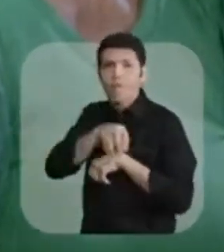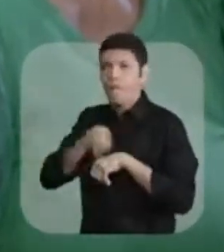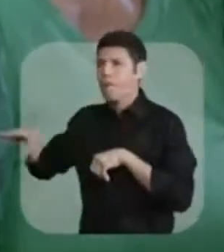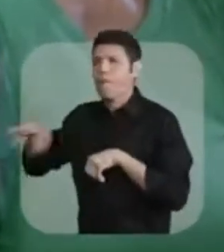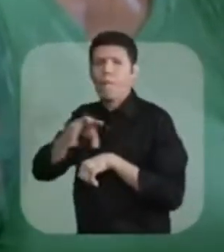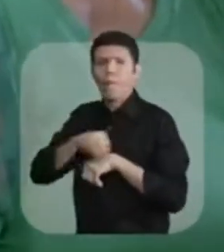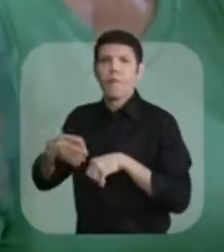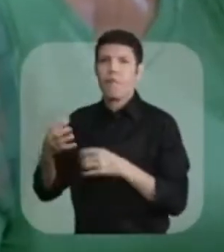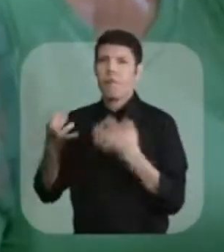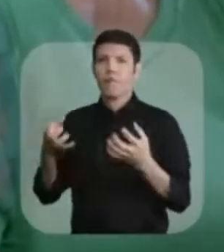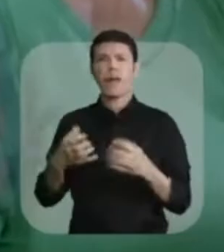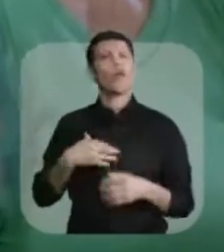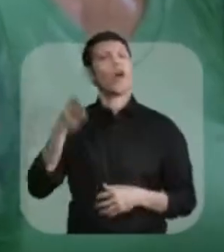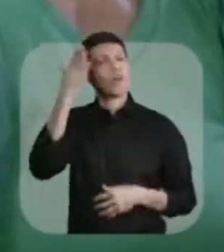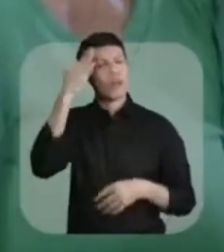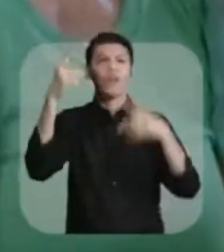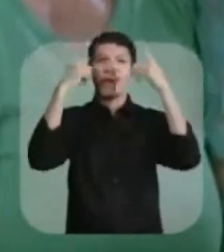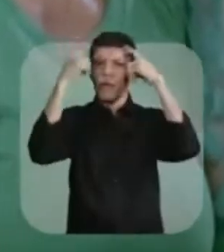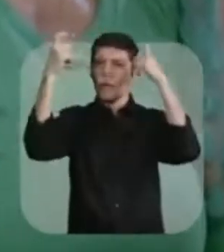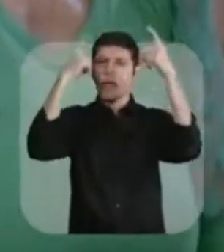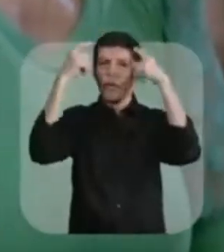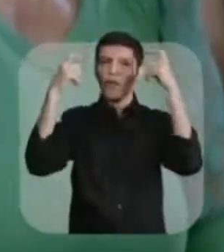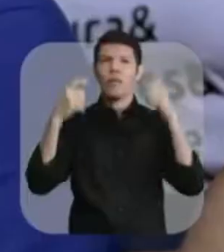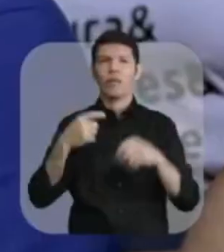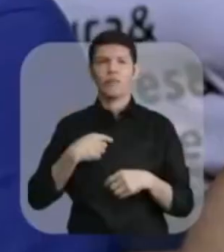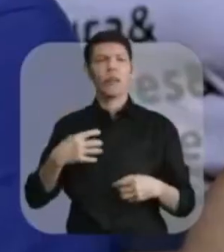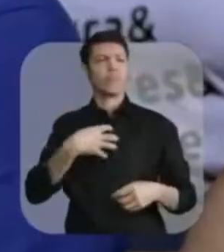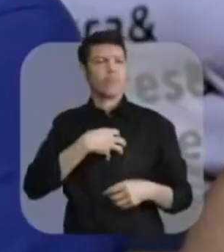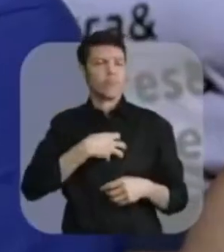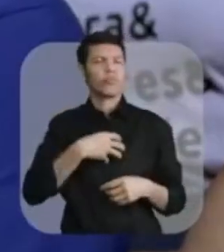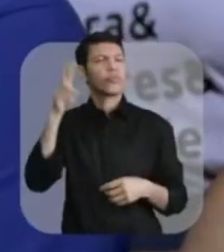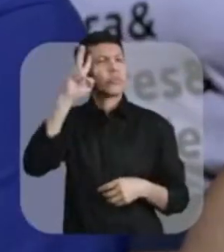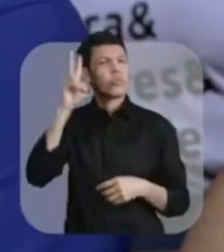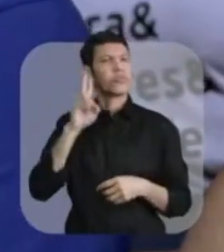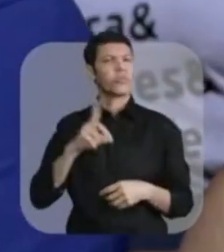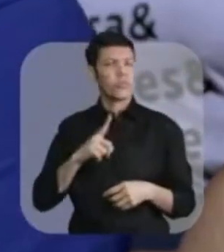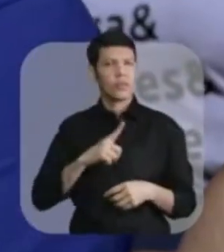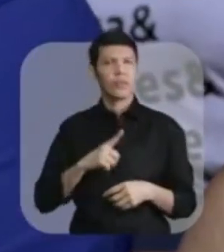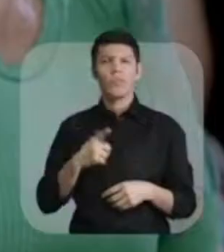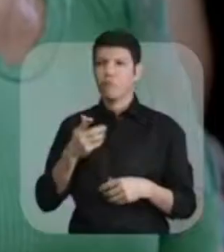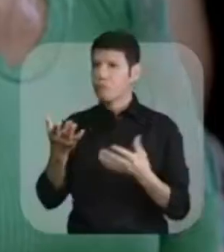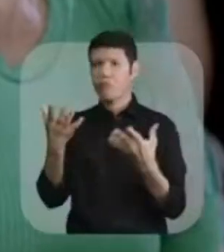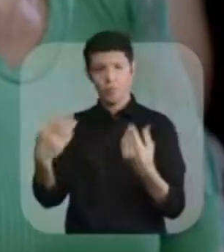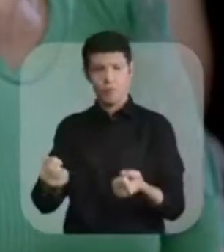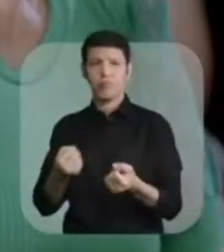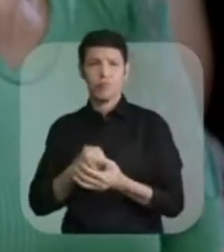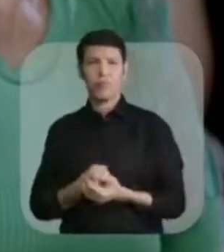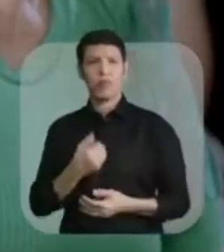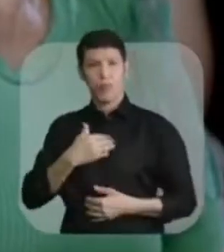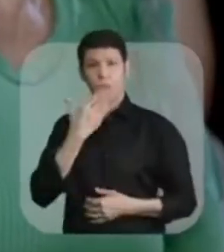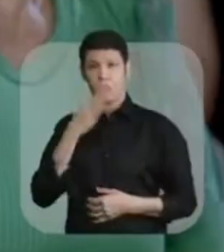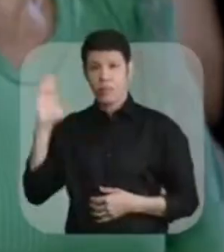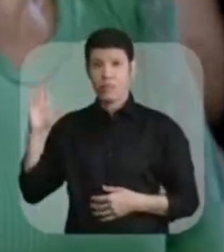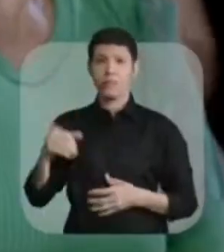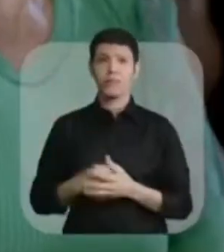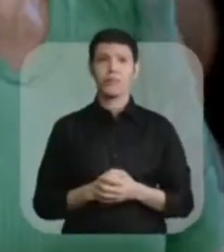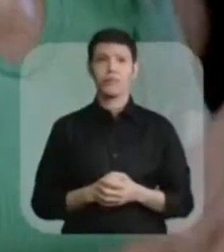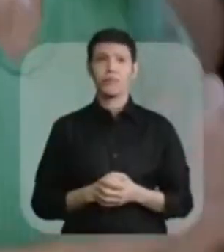para ser a extensão dessa voz, porque eu sei o que é a violência contra as mulheres na pele, e vocês podem contar com a gente para